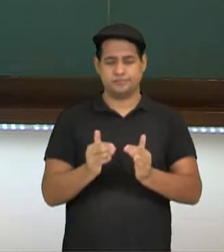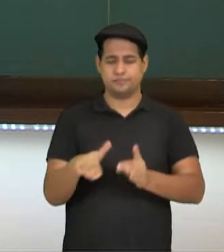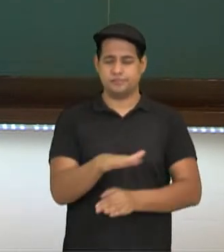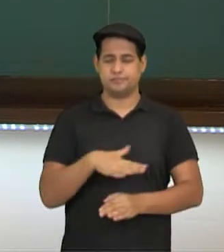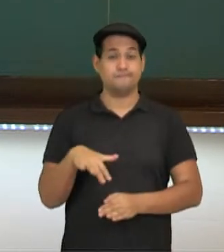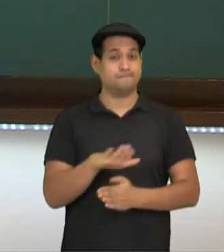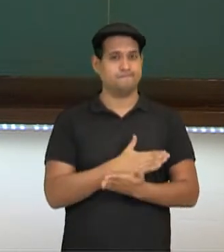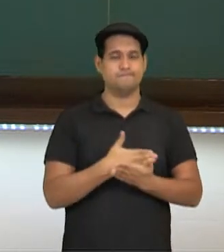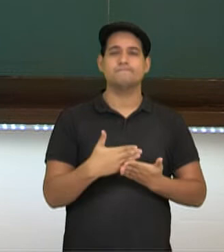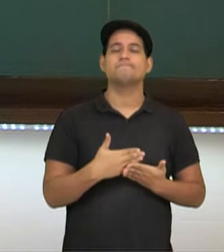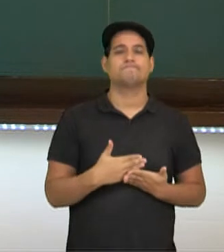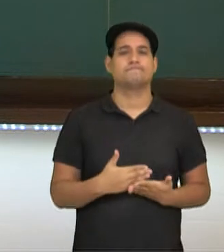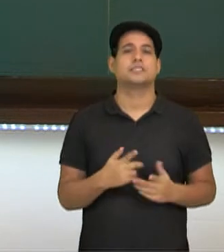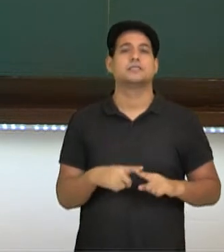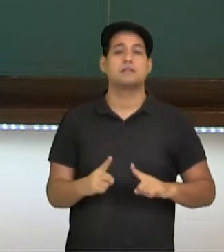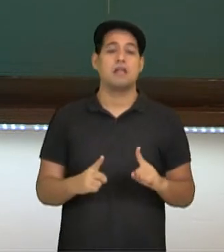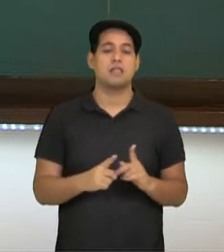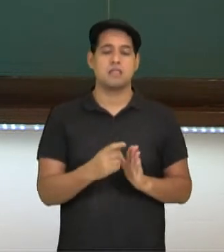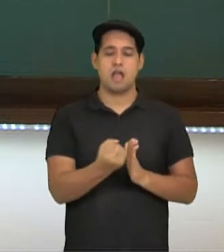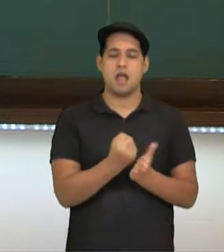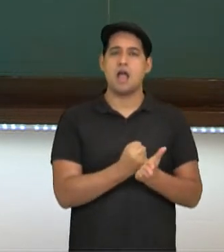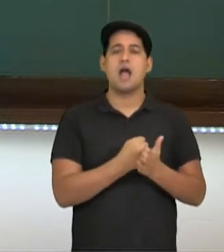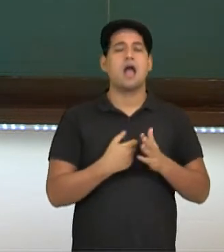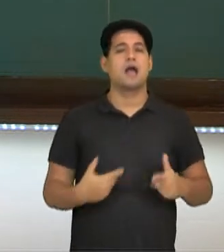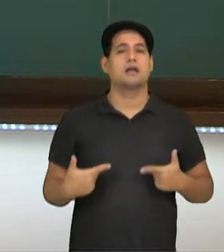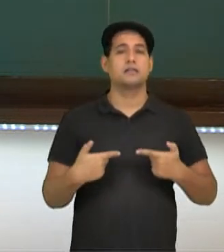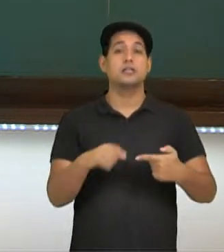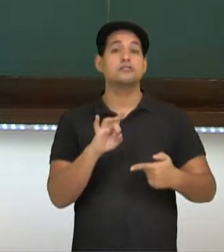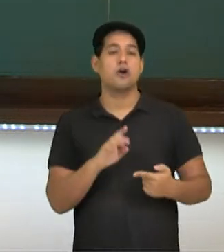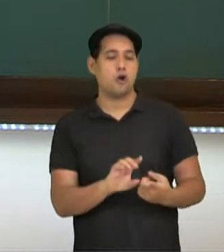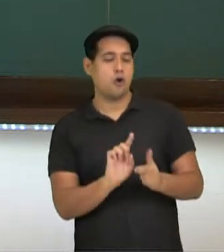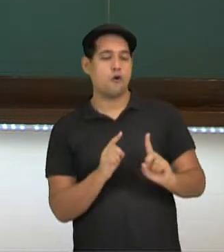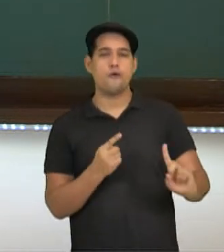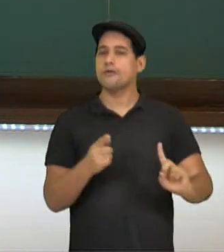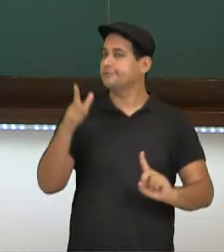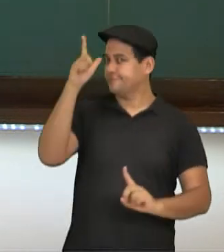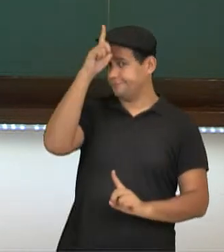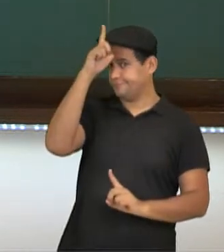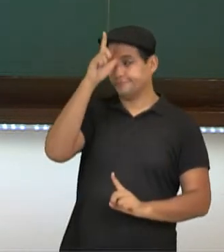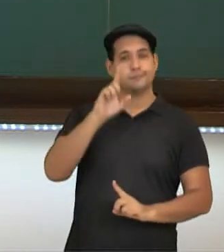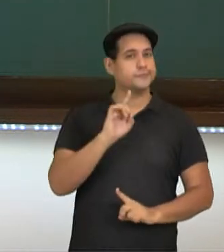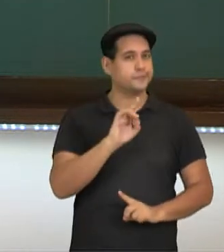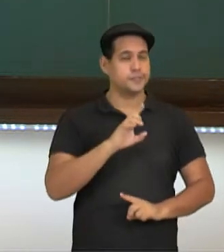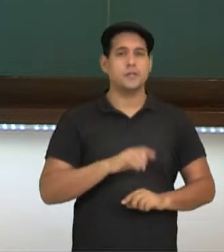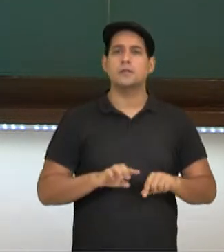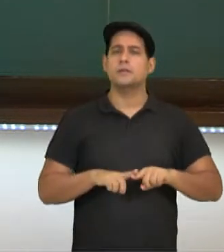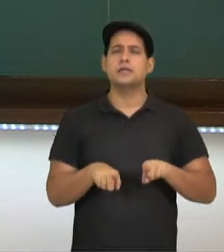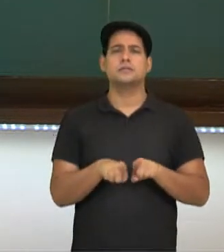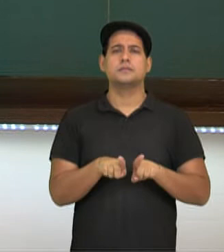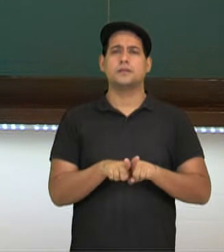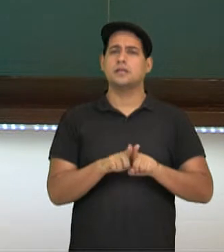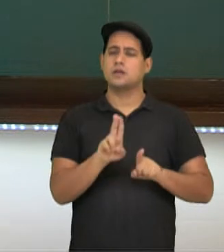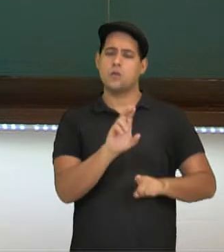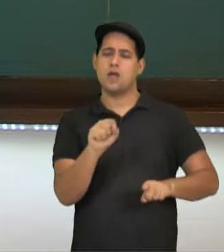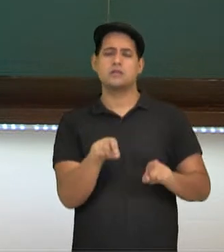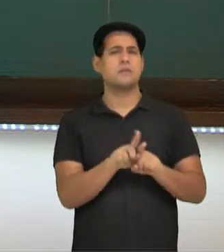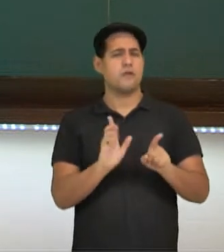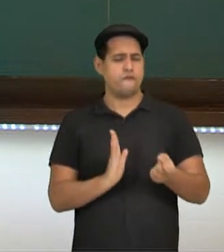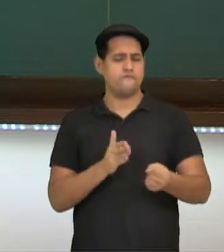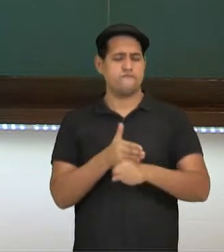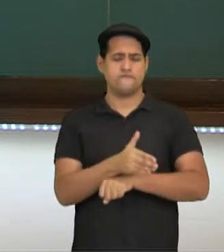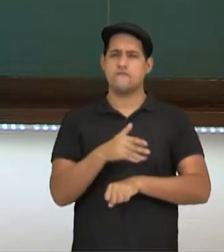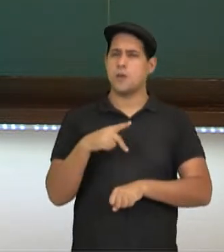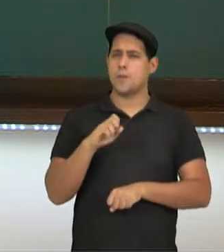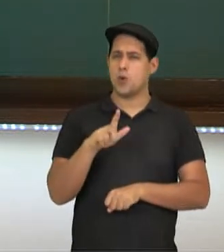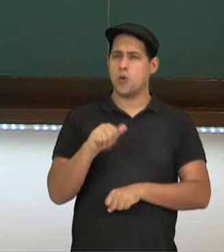momento inicial. Então a declaração de guerra foi apenas contra a Alemanha nazista, apesar da União Soviética também ter invadido a